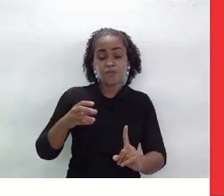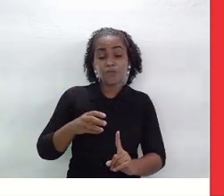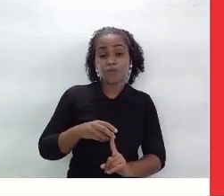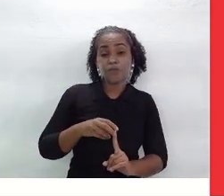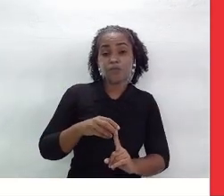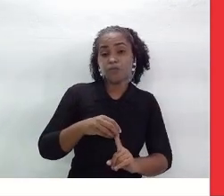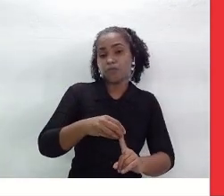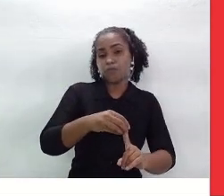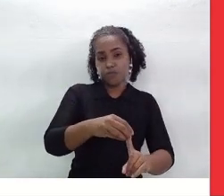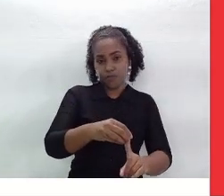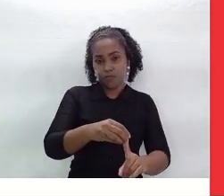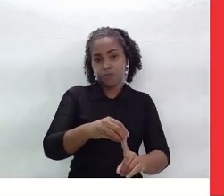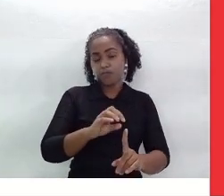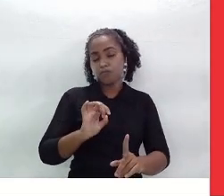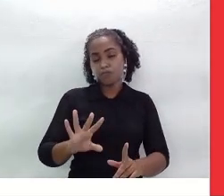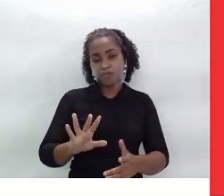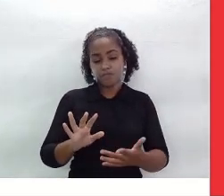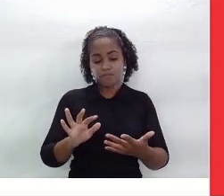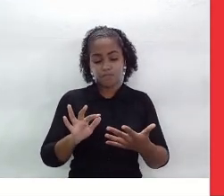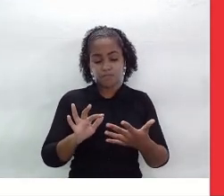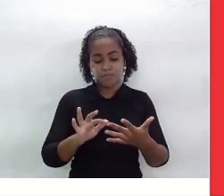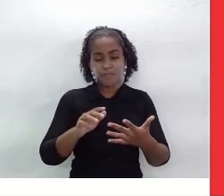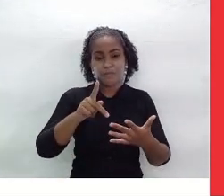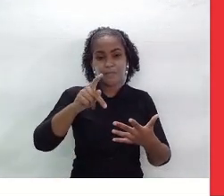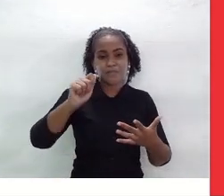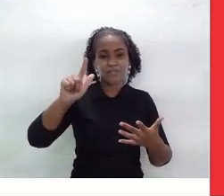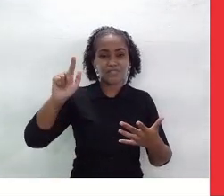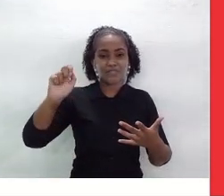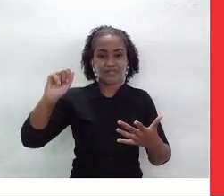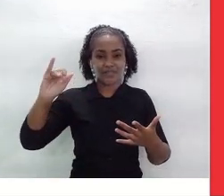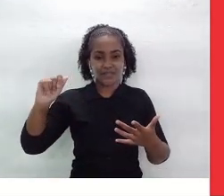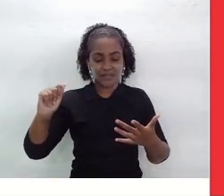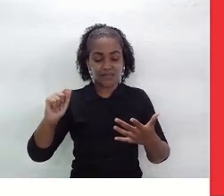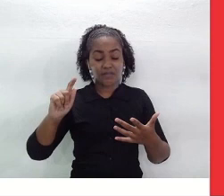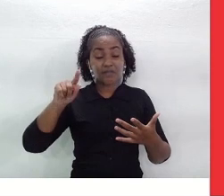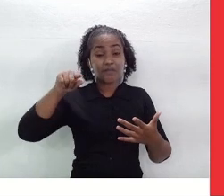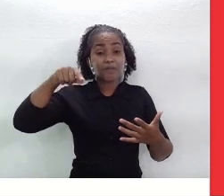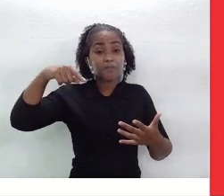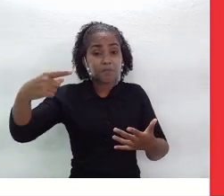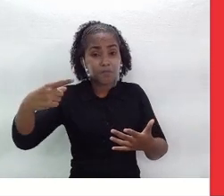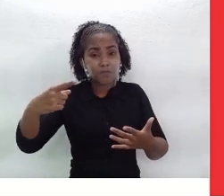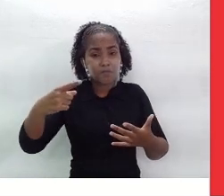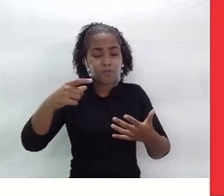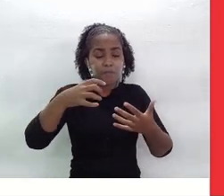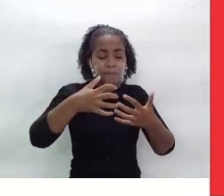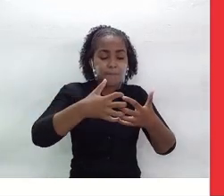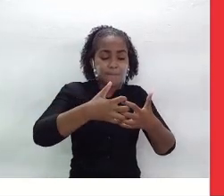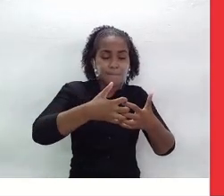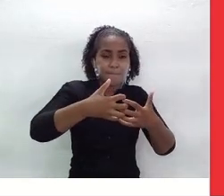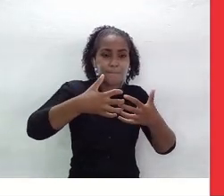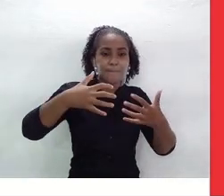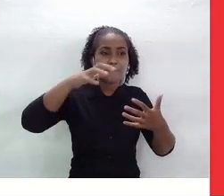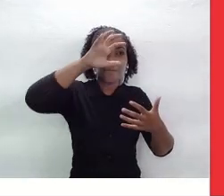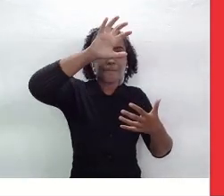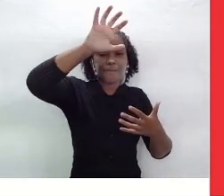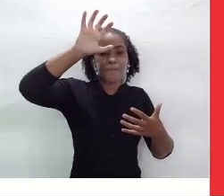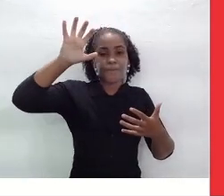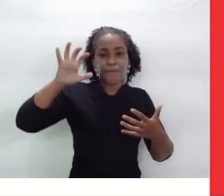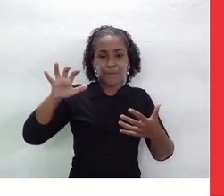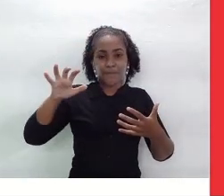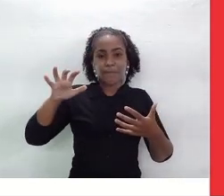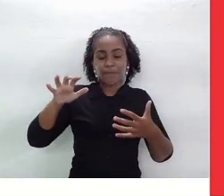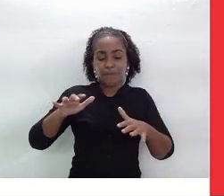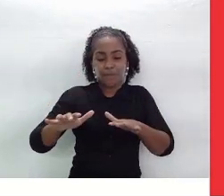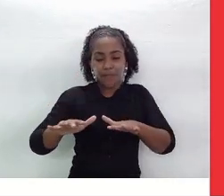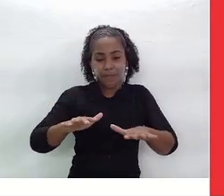formavam apenas o Pangeia, e que posteriormente se fragmentou graças à tectônica